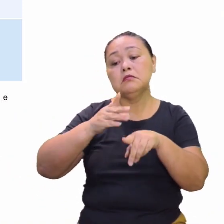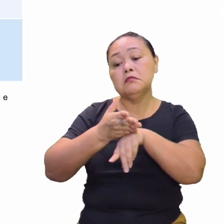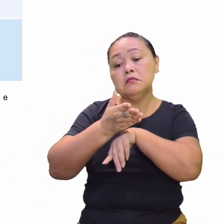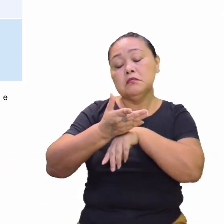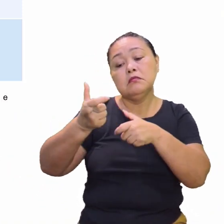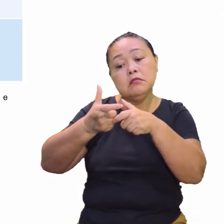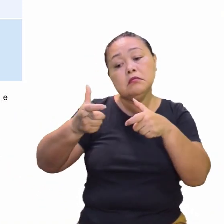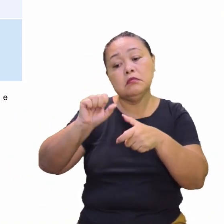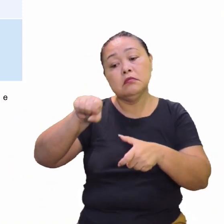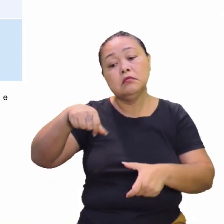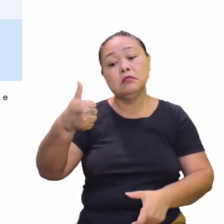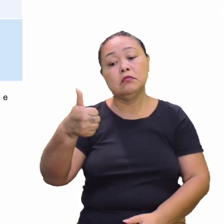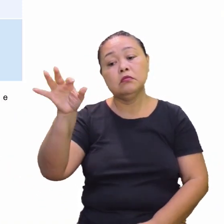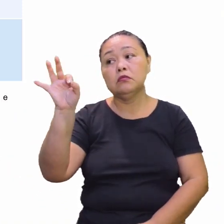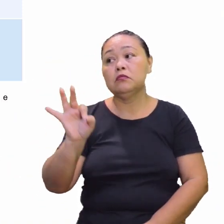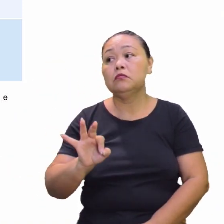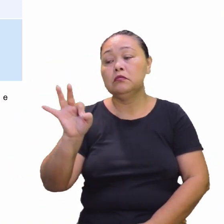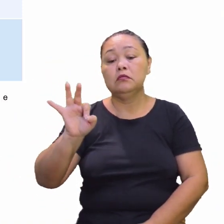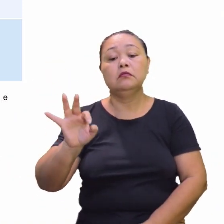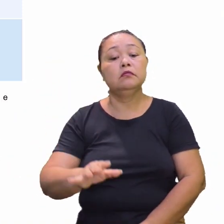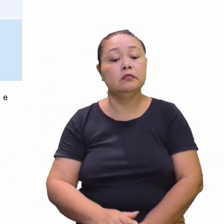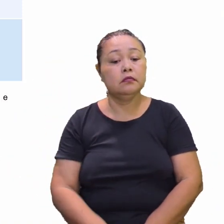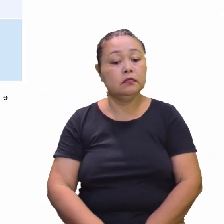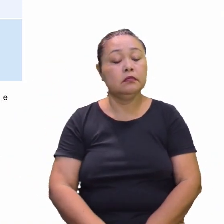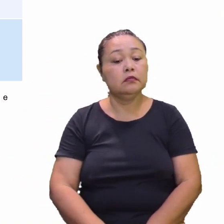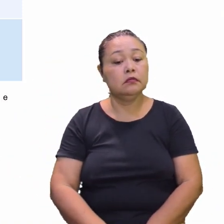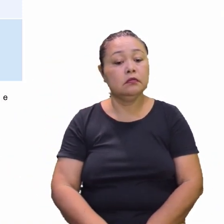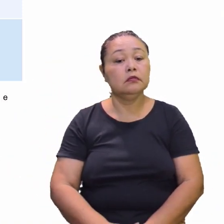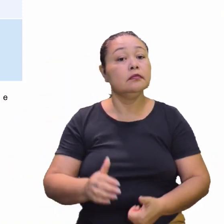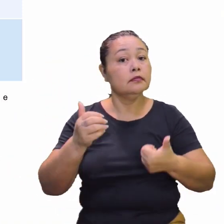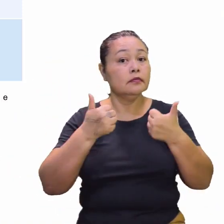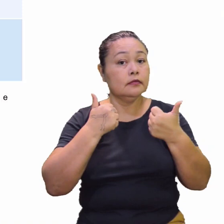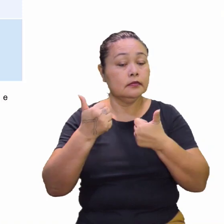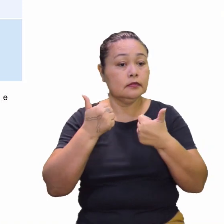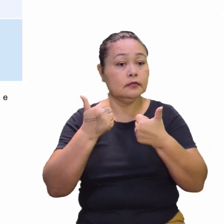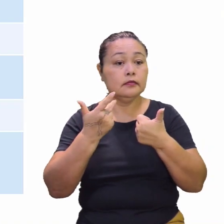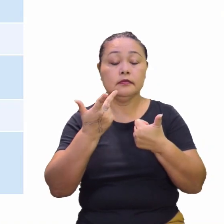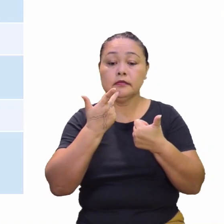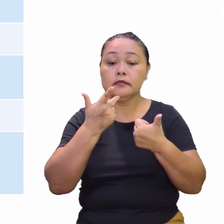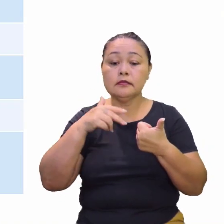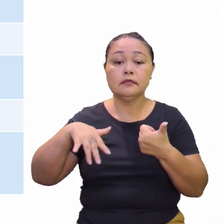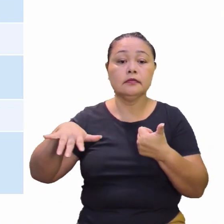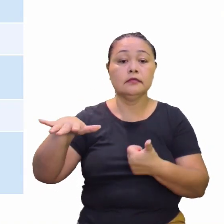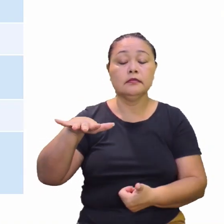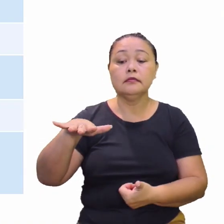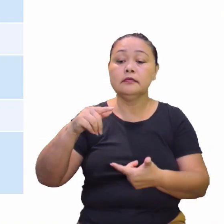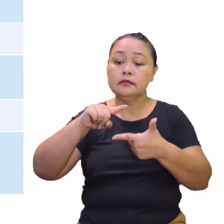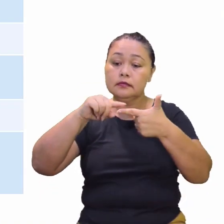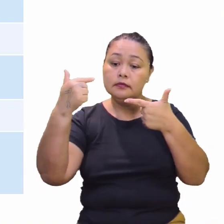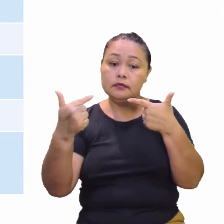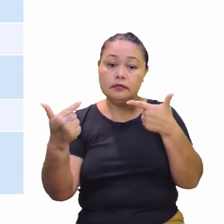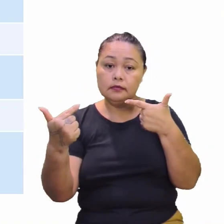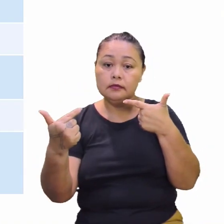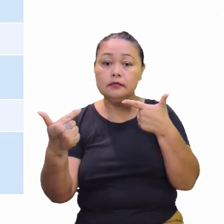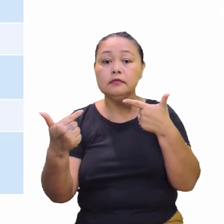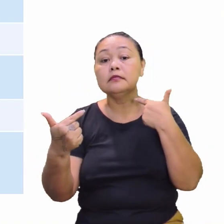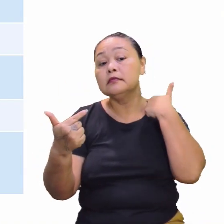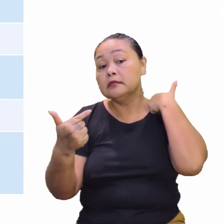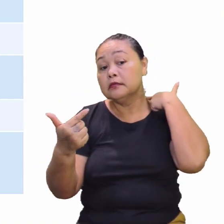uma participação maior de 8,1%. Beleza? Falando do setor